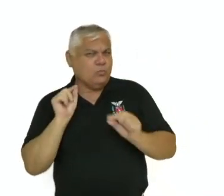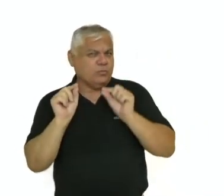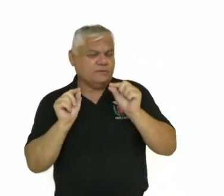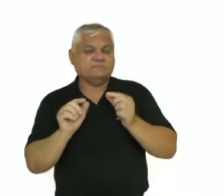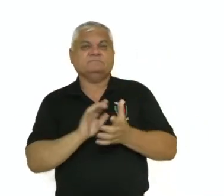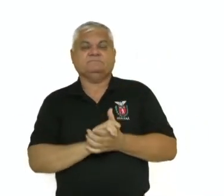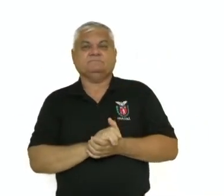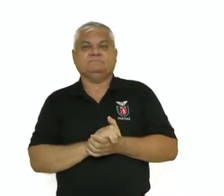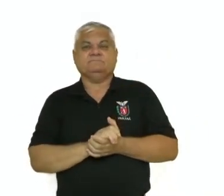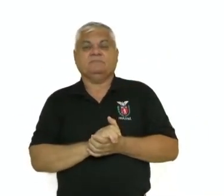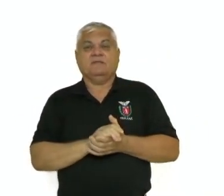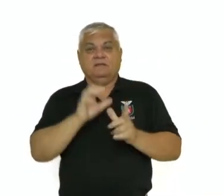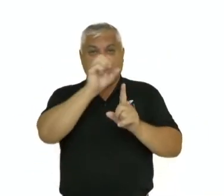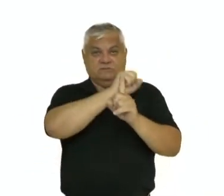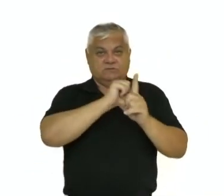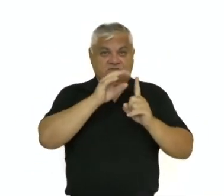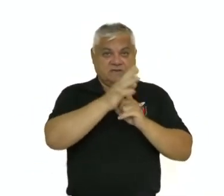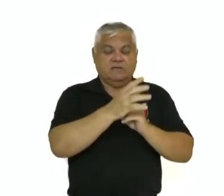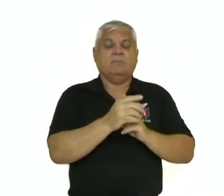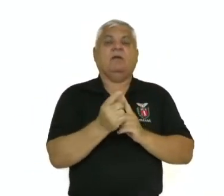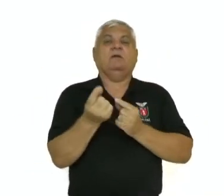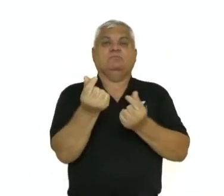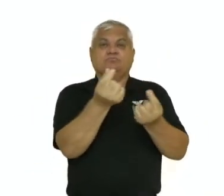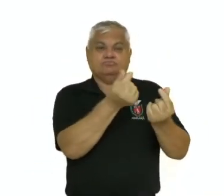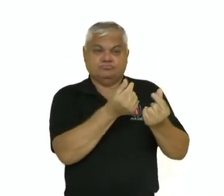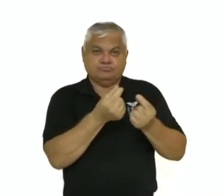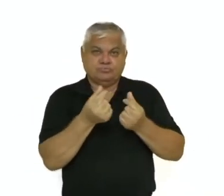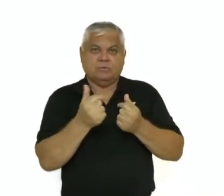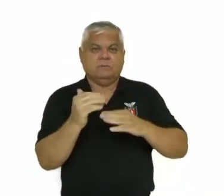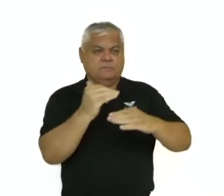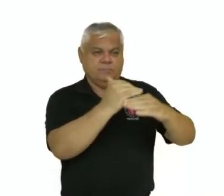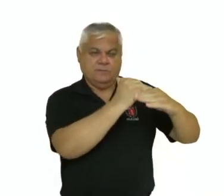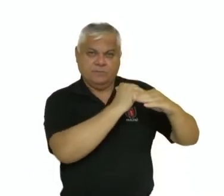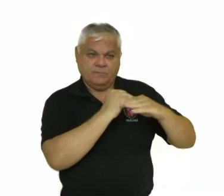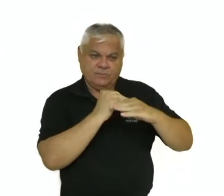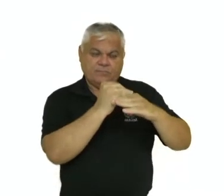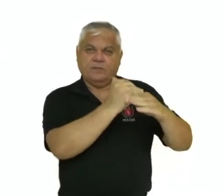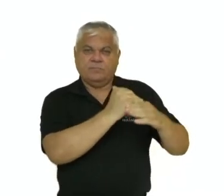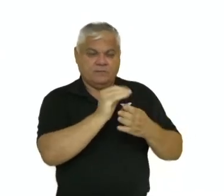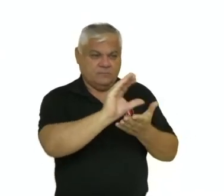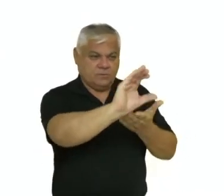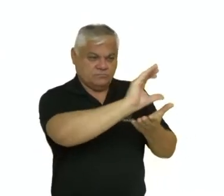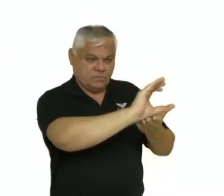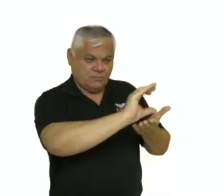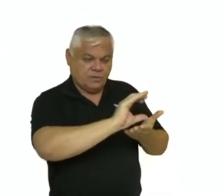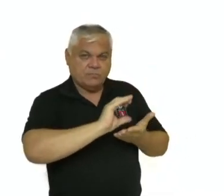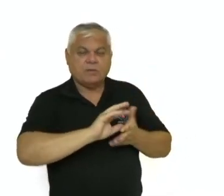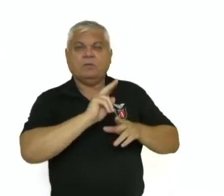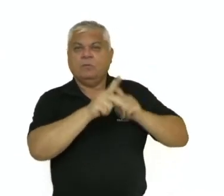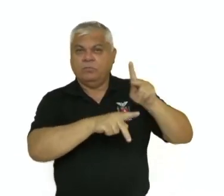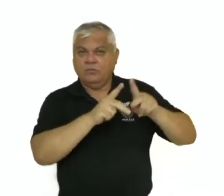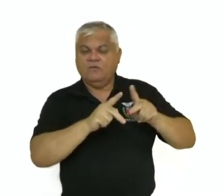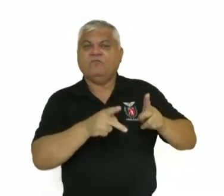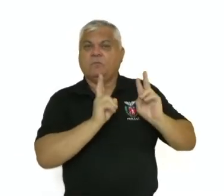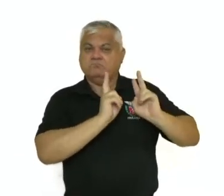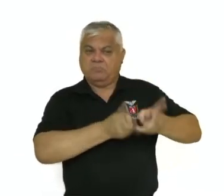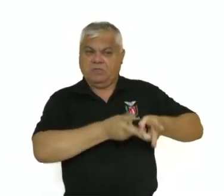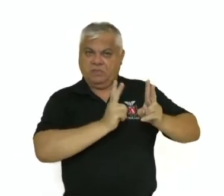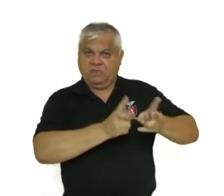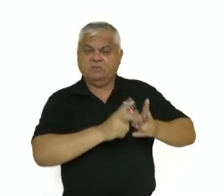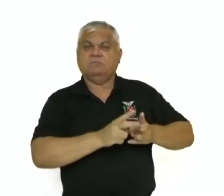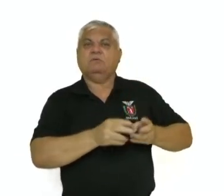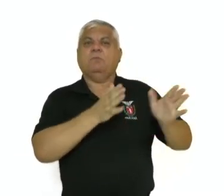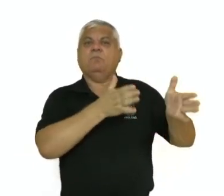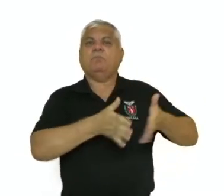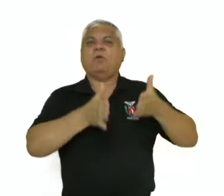de socialismo: sistema econômico que procura alcançar a igualdade entre os membros da sociedade, mantendo os bens de